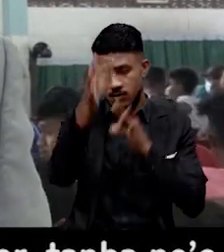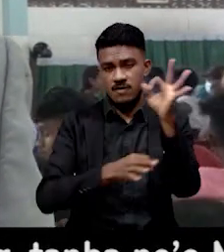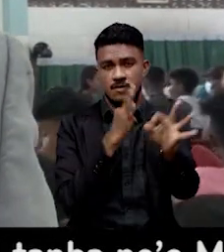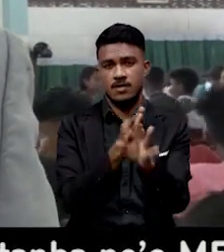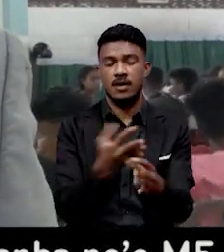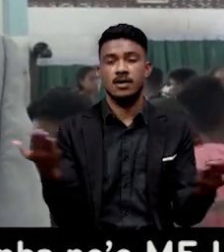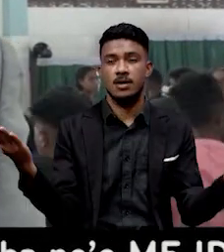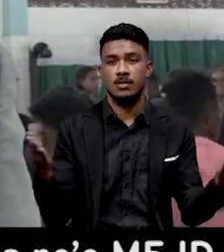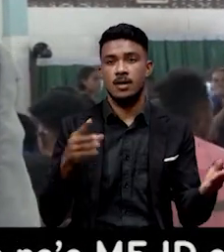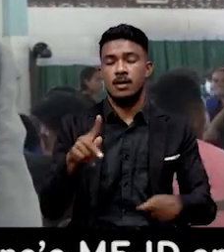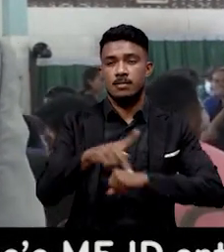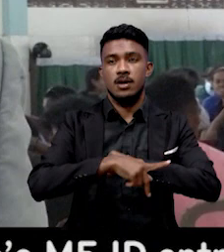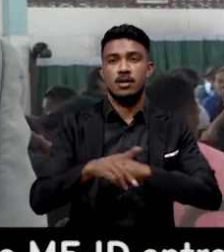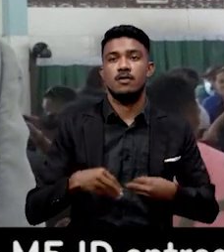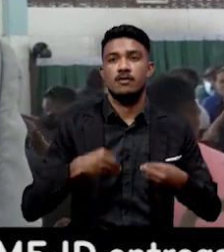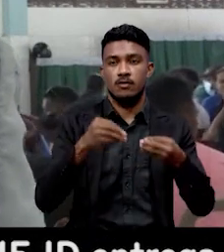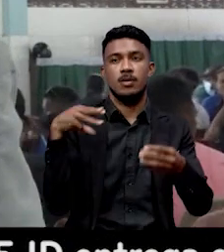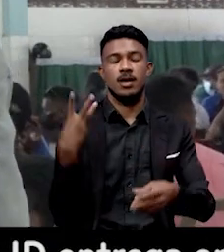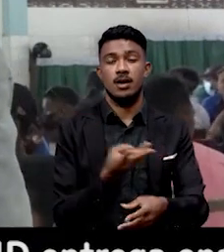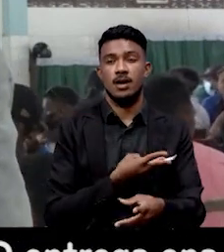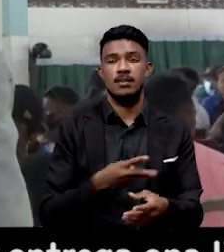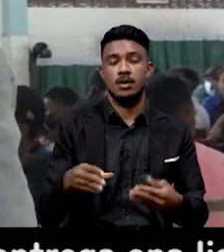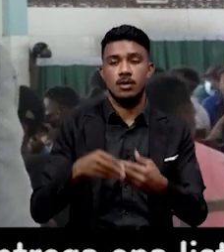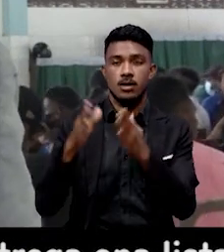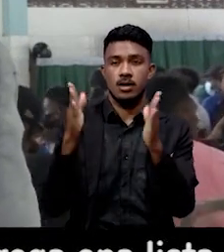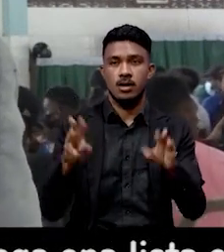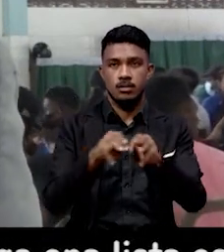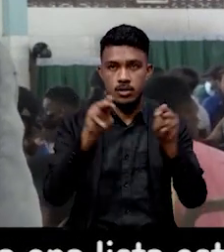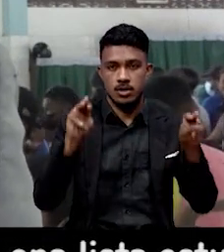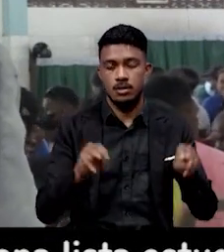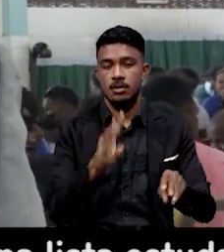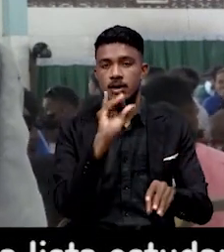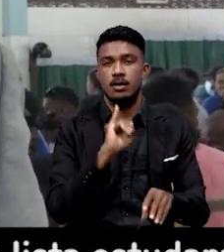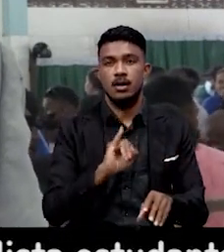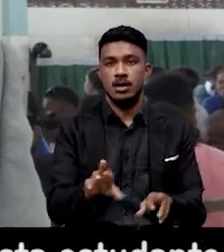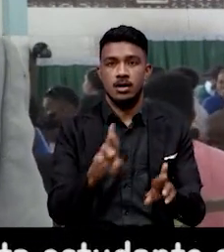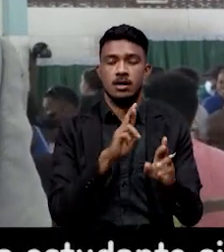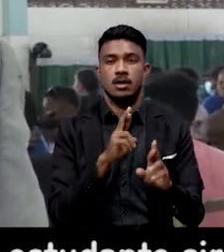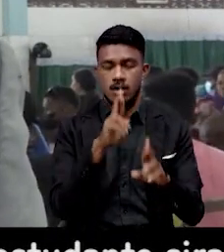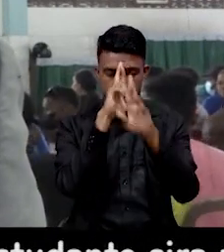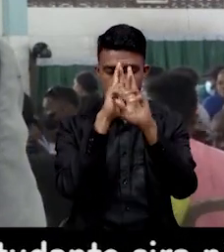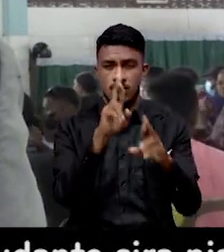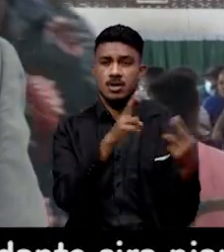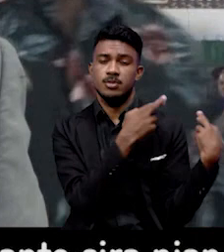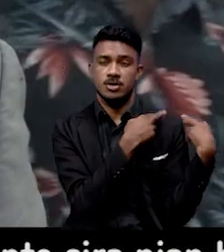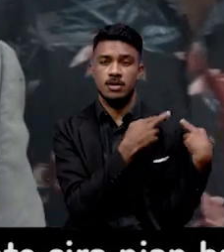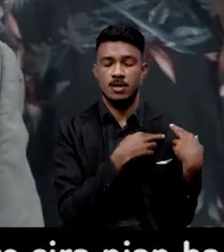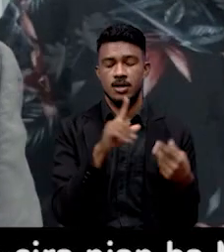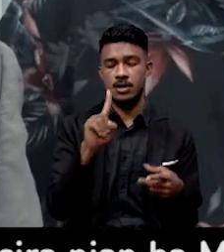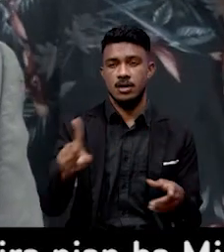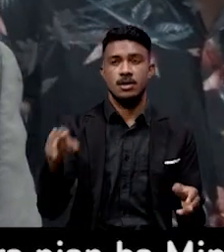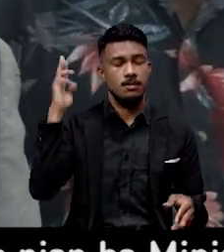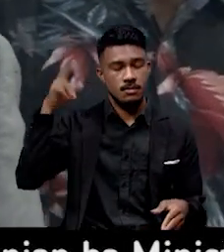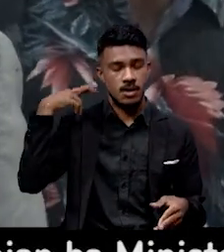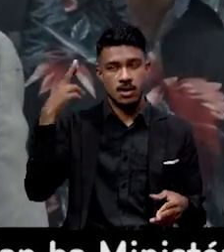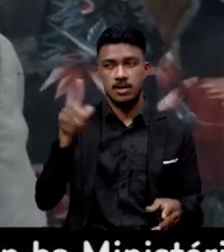partido fo mai ami, hodi lidera município Díli, responsável nem macas teves me ami e bahira com